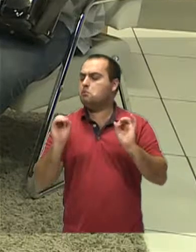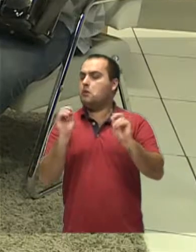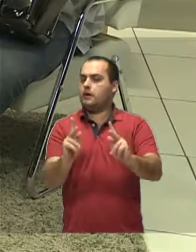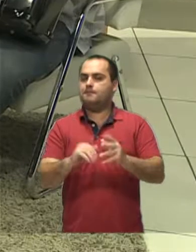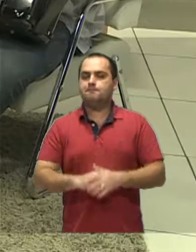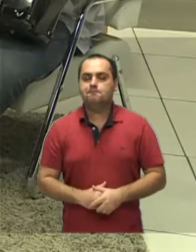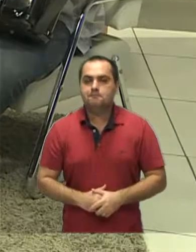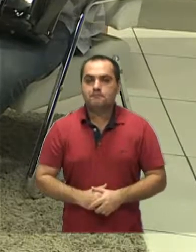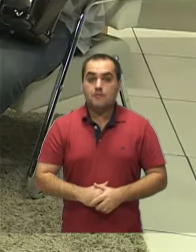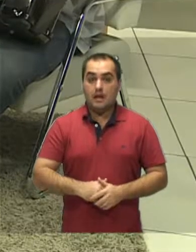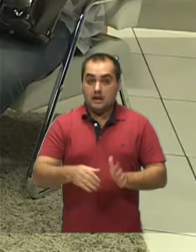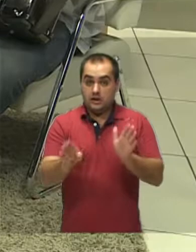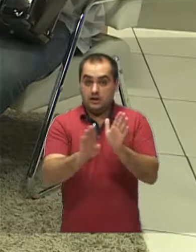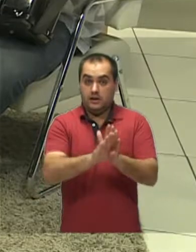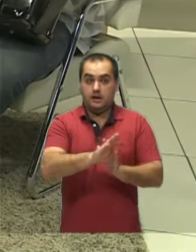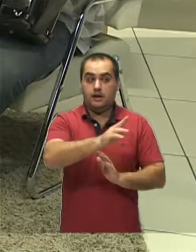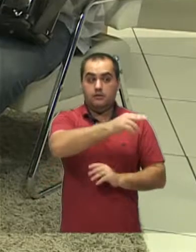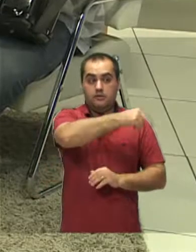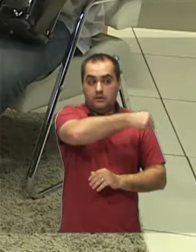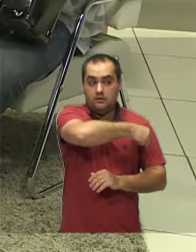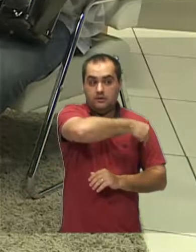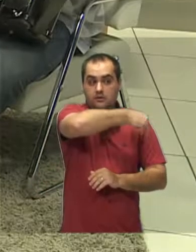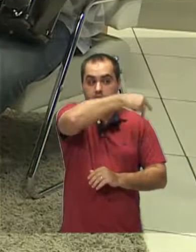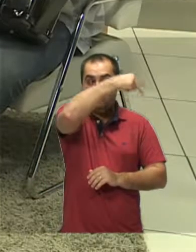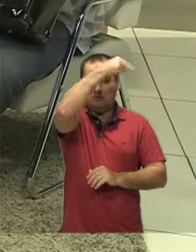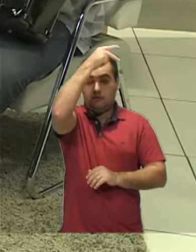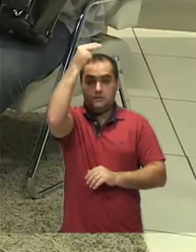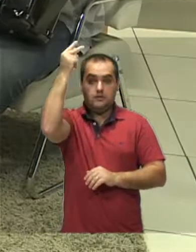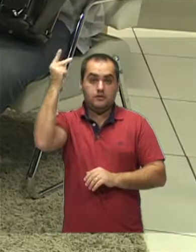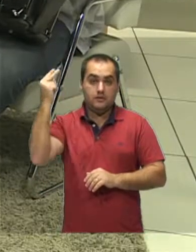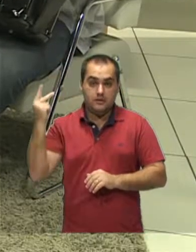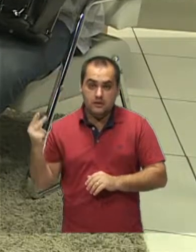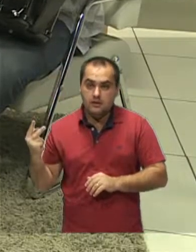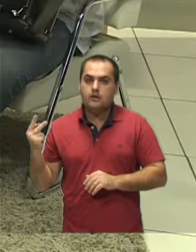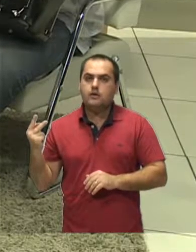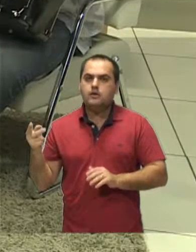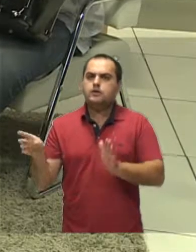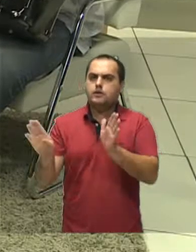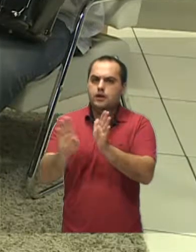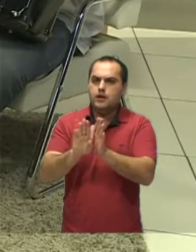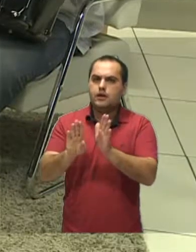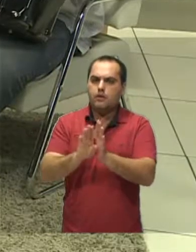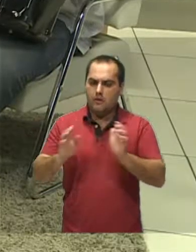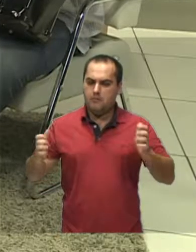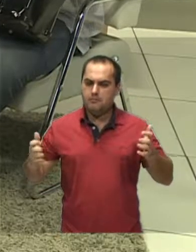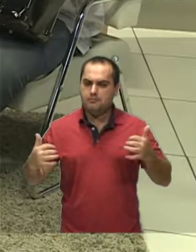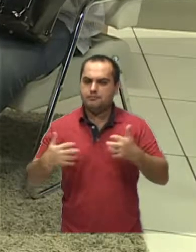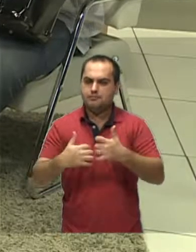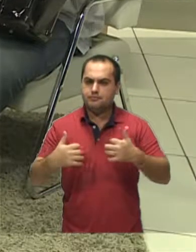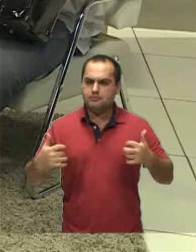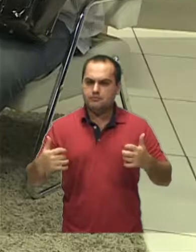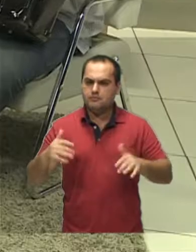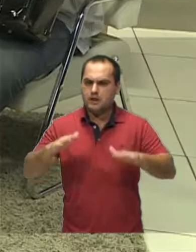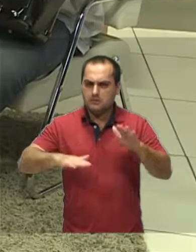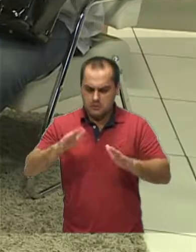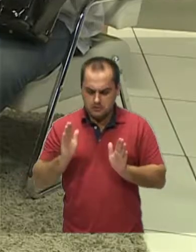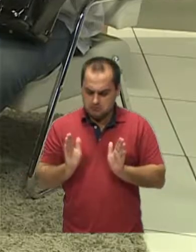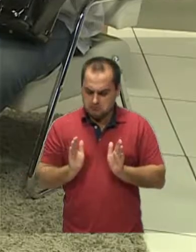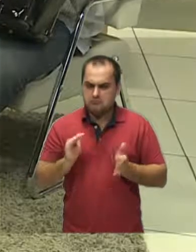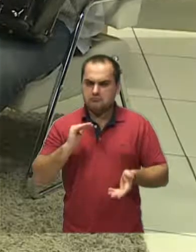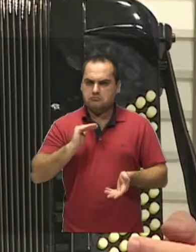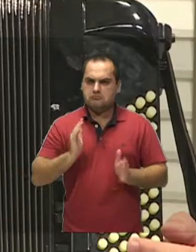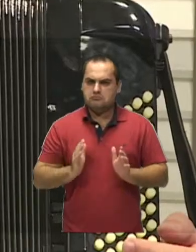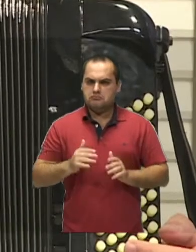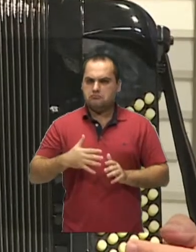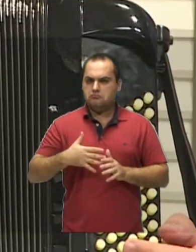Natal um acordeãozinho bem pequenininho, que comparado a esse aqui, daria desse tamanho assim, né? Um